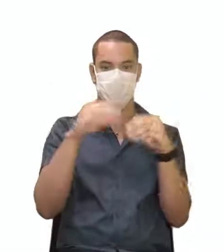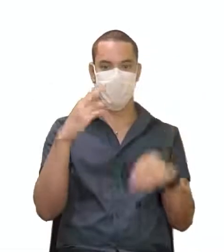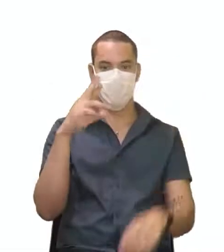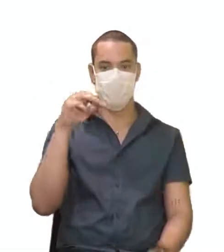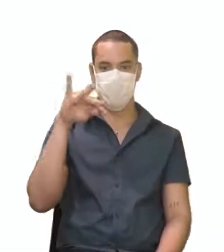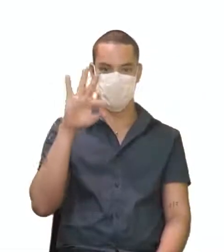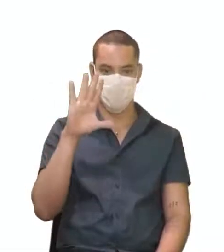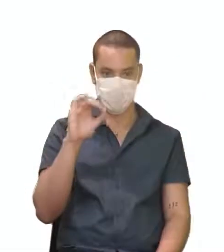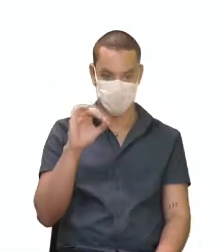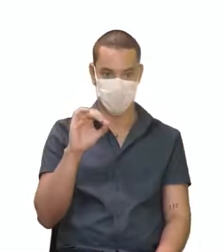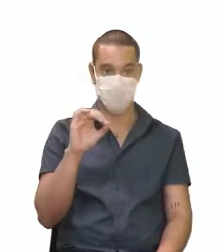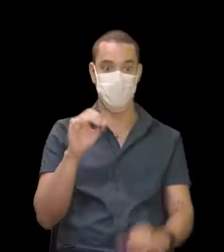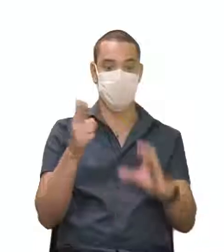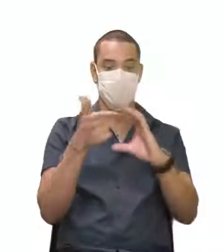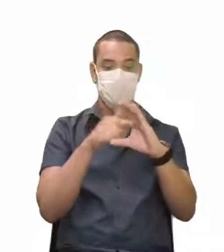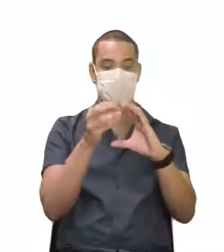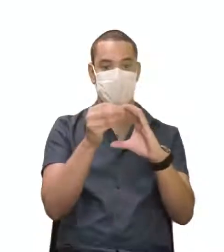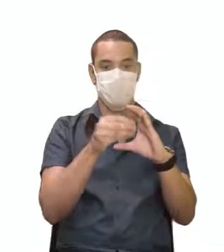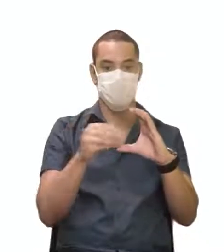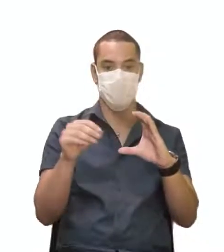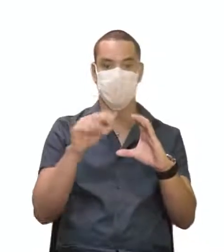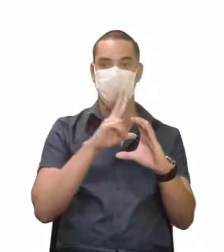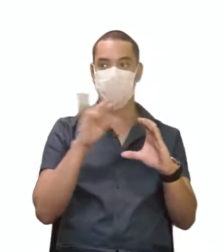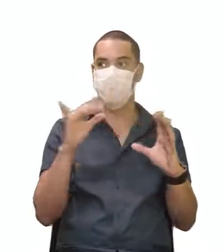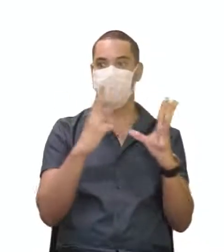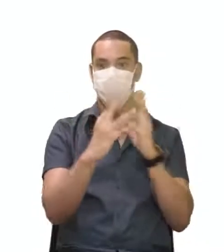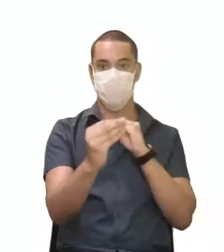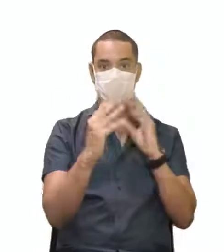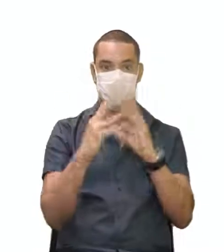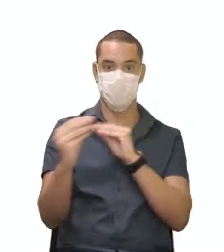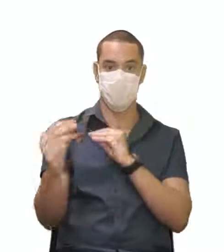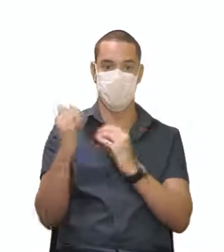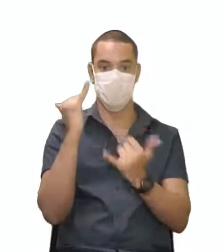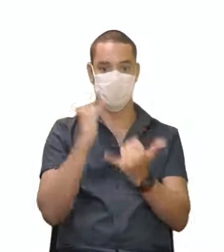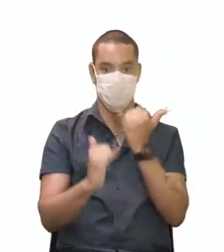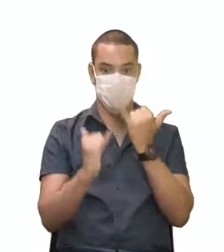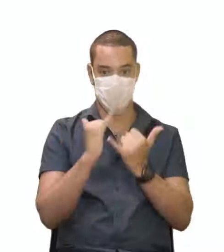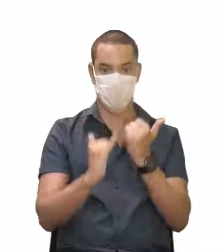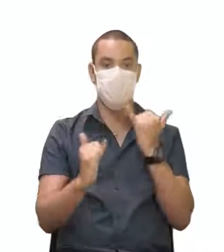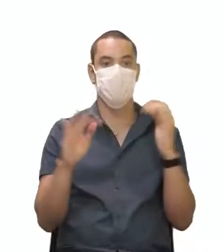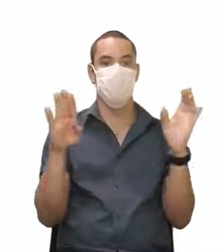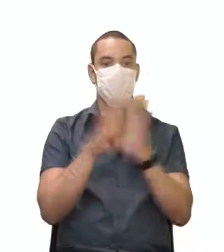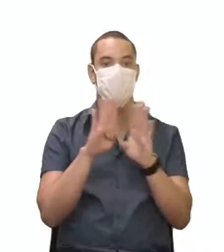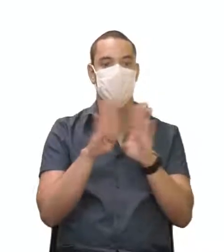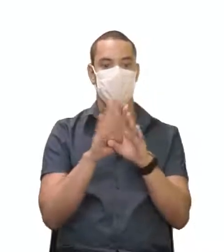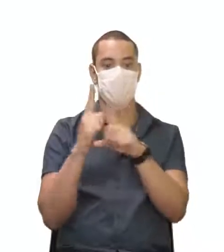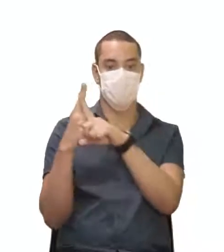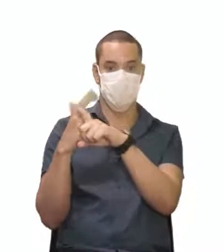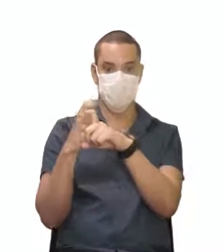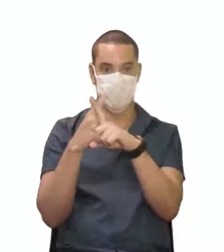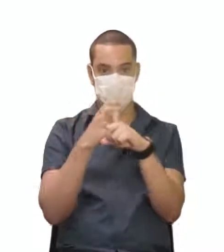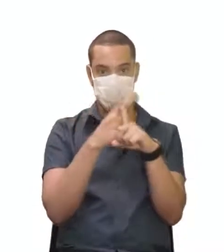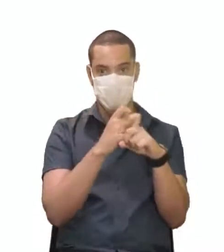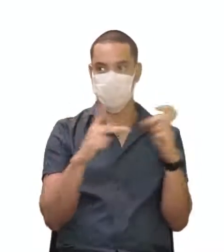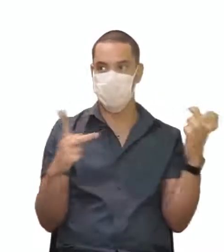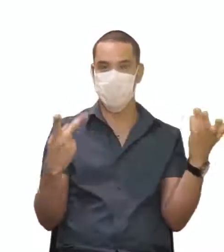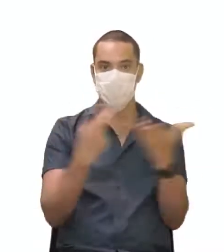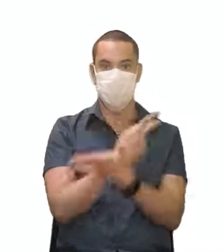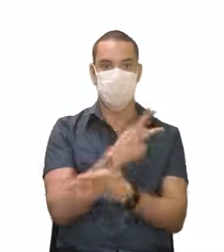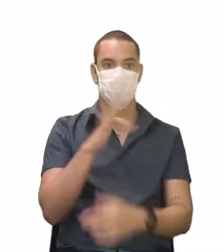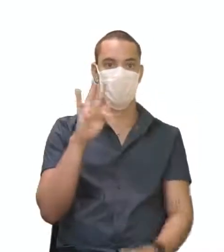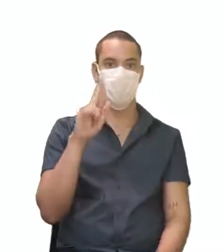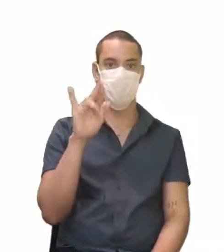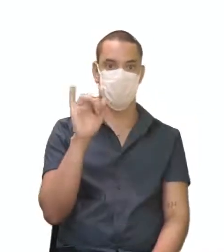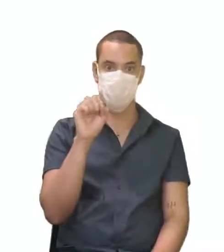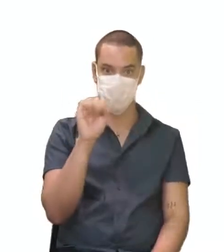A cariotega vai começar a se fragmentar, vai se diluir, como se fosse assim. Os cromossomos prendem-se às fibras do fuso, tá